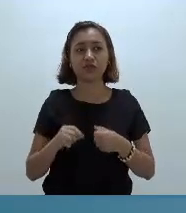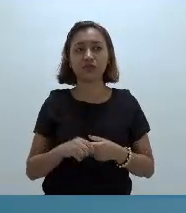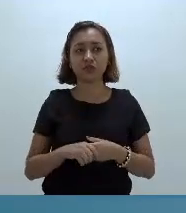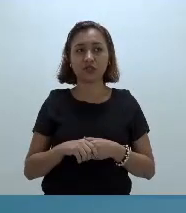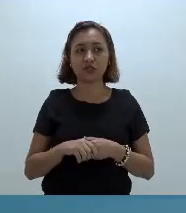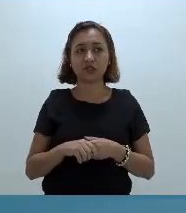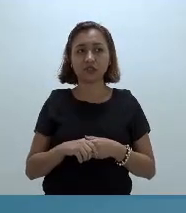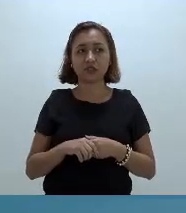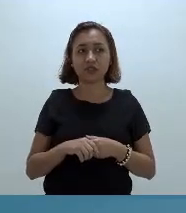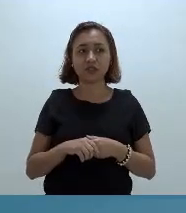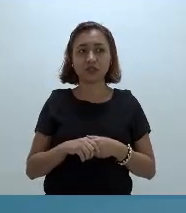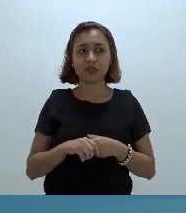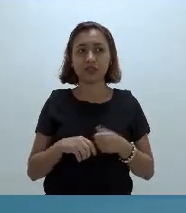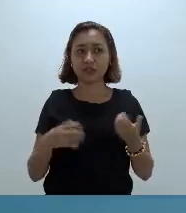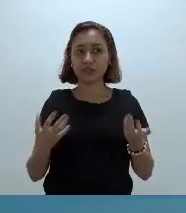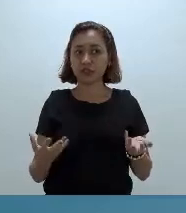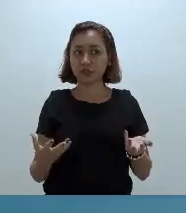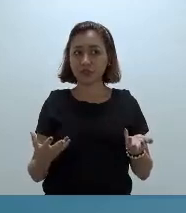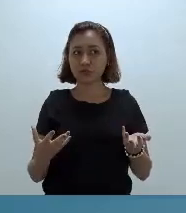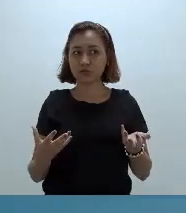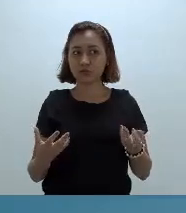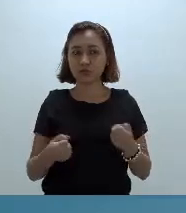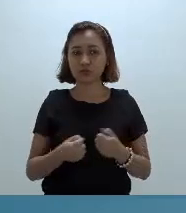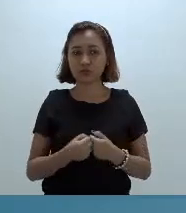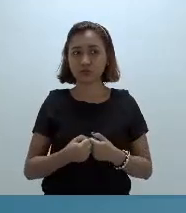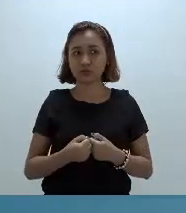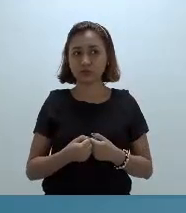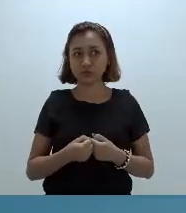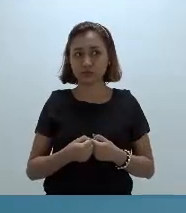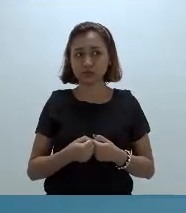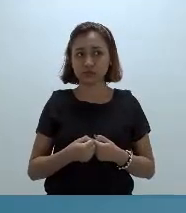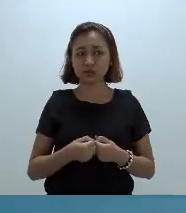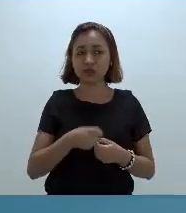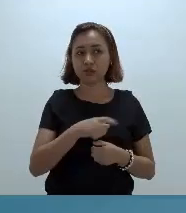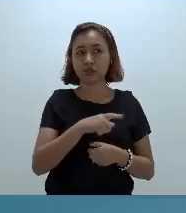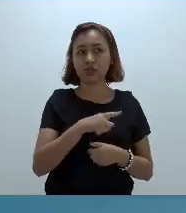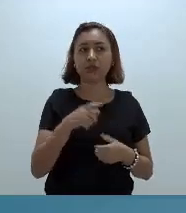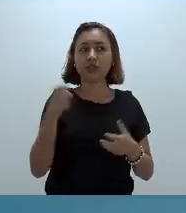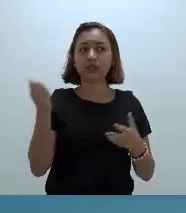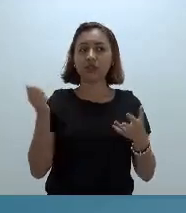quanto, nessa hipótese, há a exigência parcial de execução de